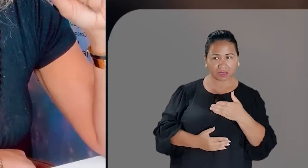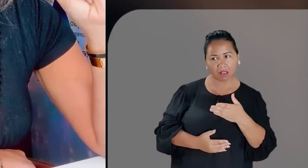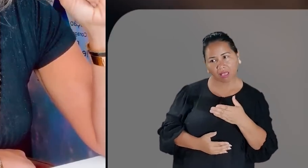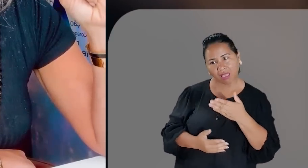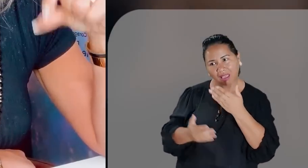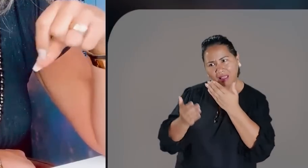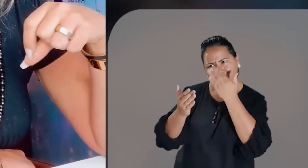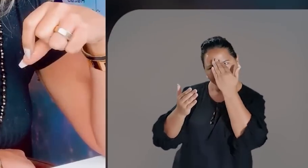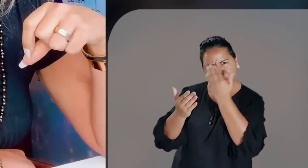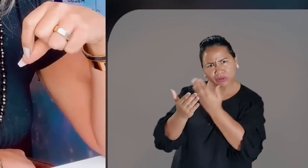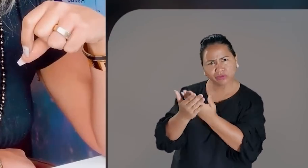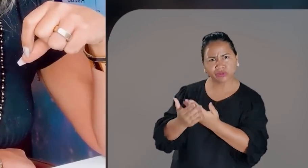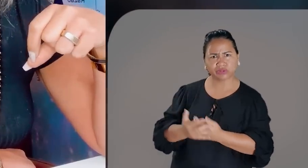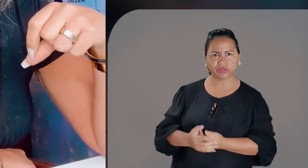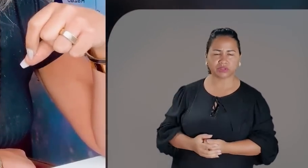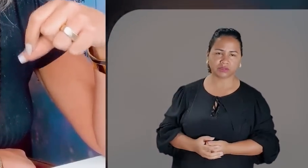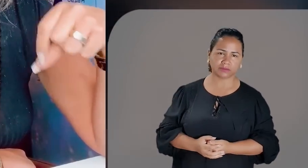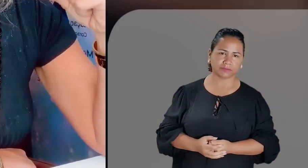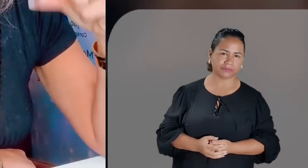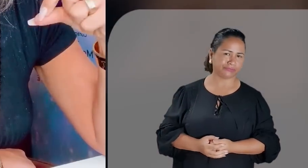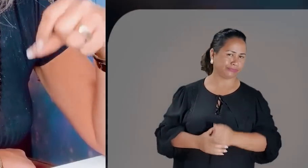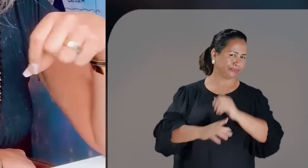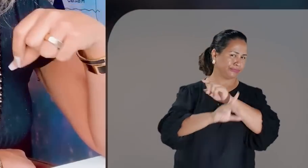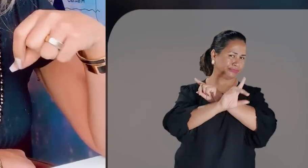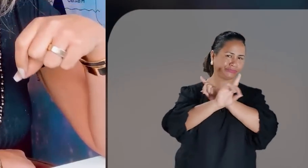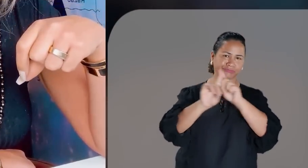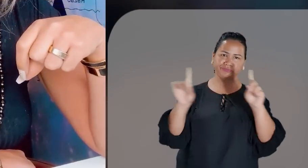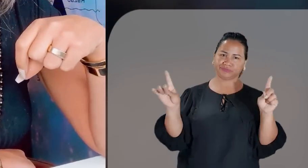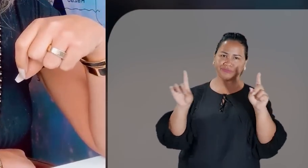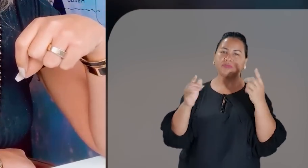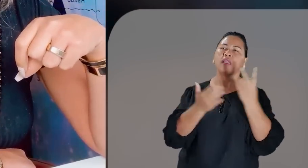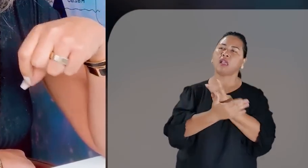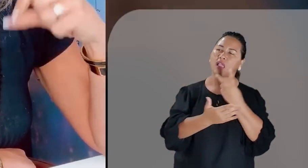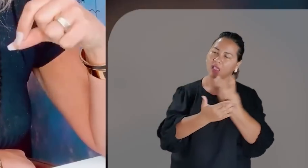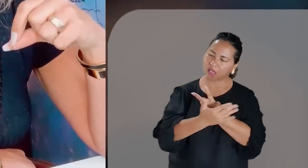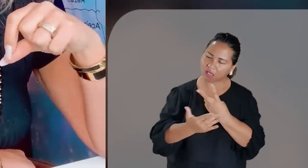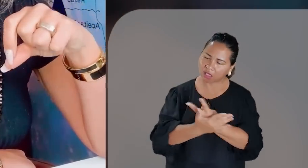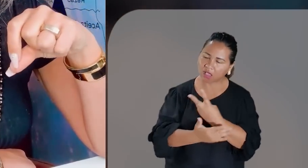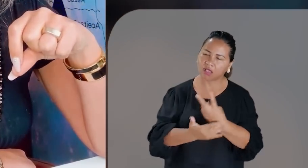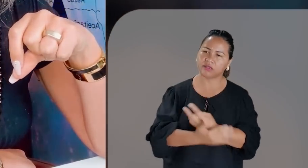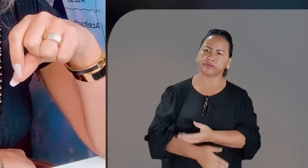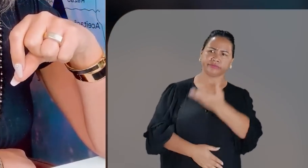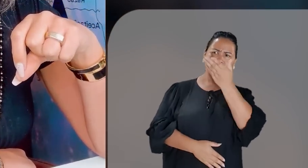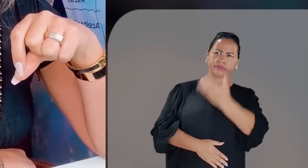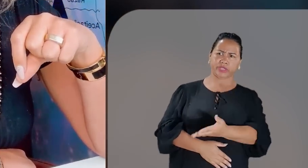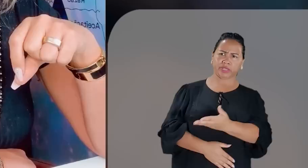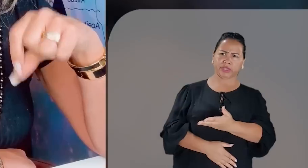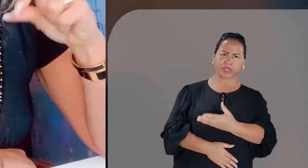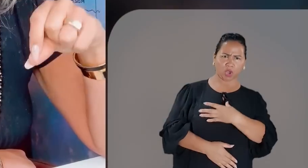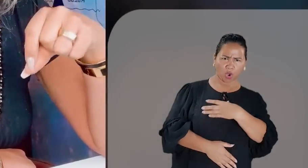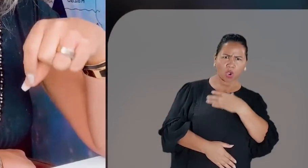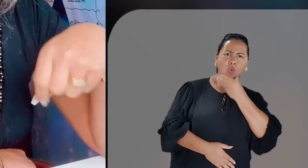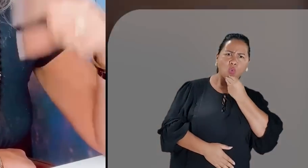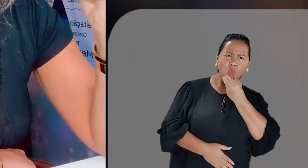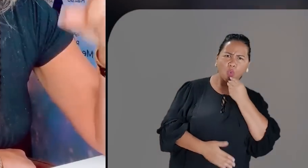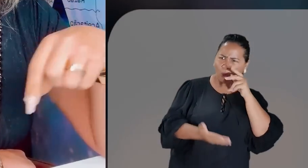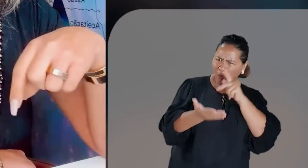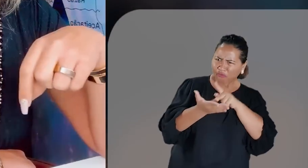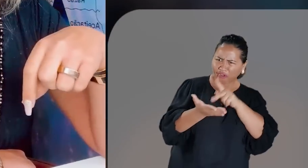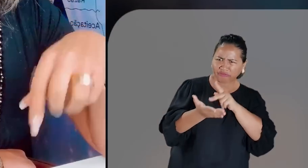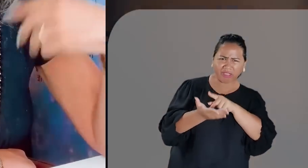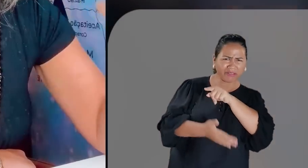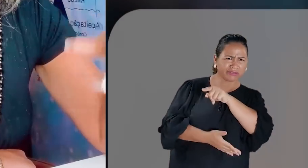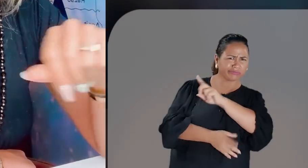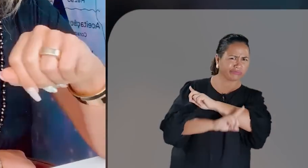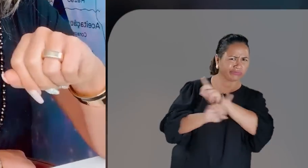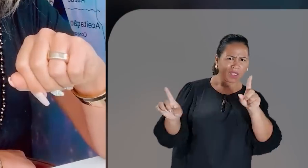fosse homem. Se ele fosse homem de verdade, ele se separaria. Então diga pra ele, você nem é homem, vai